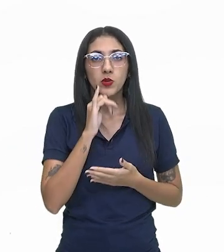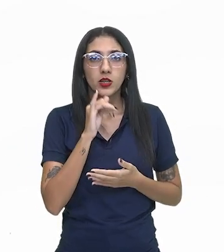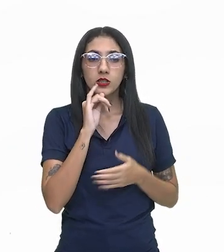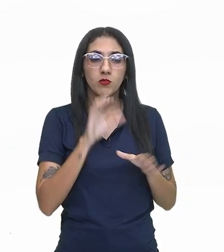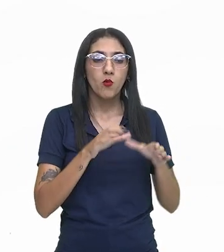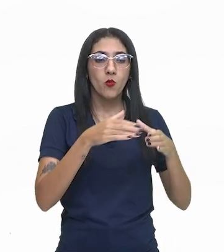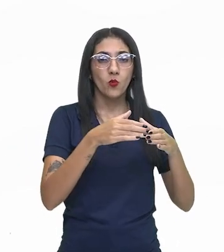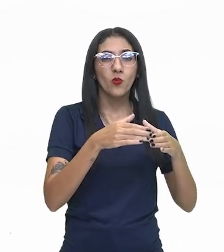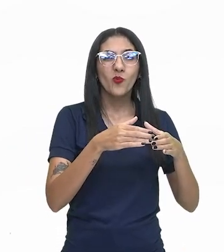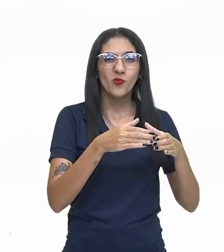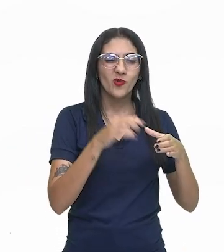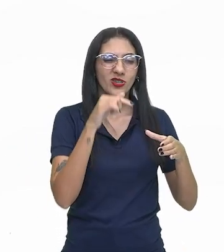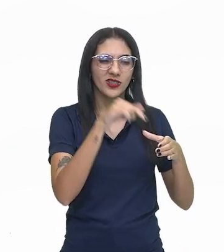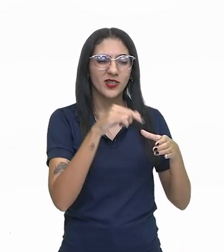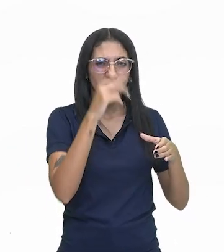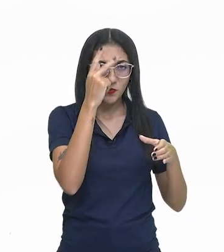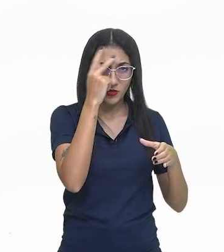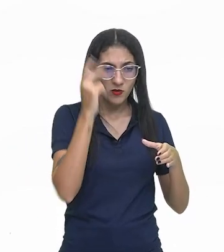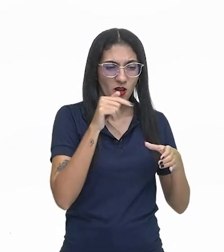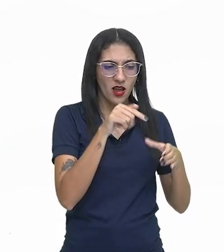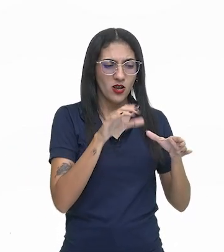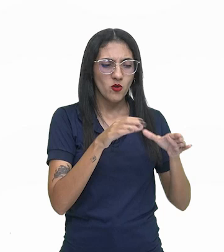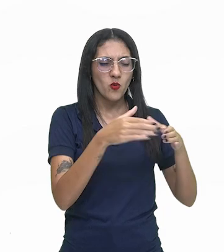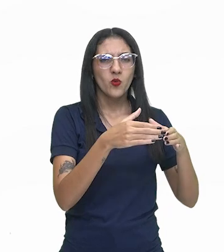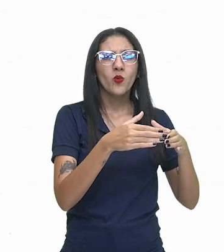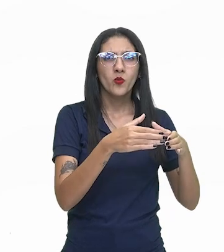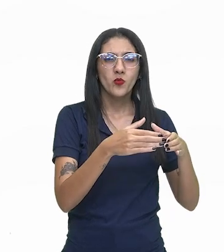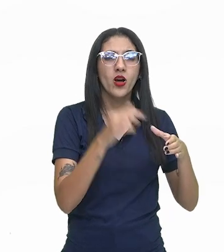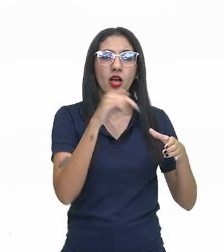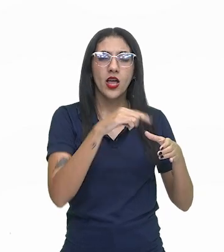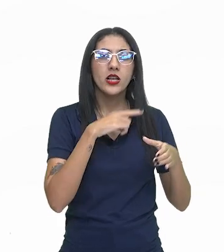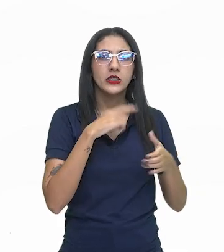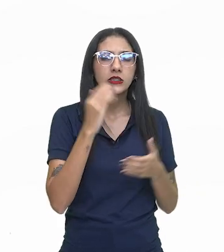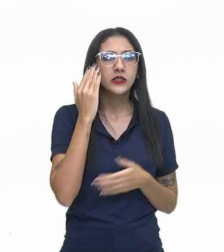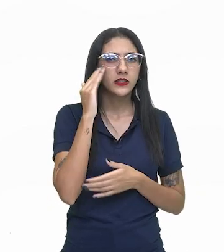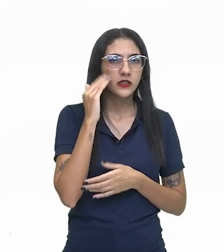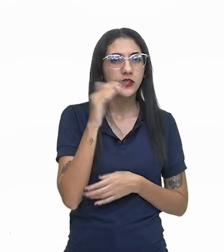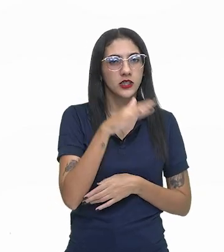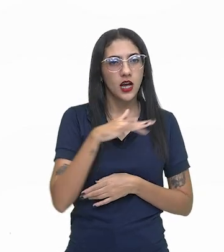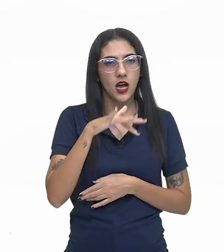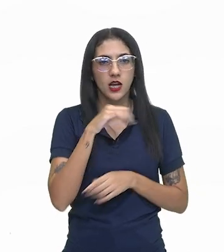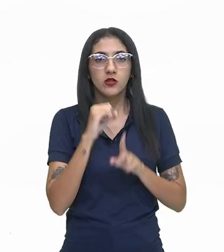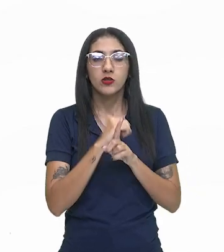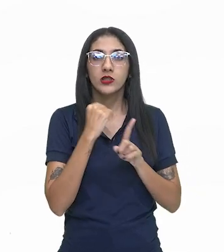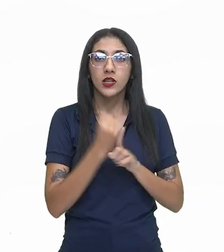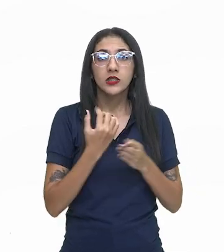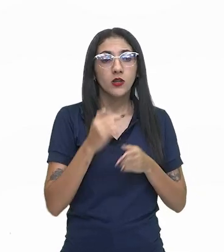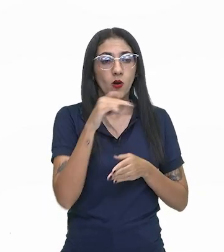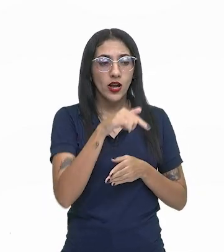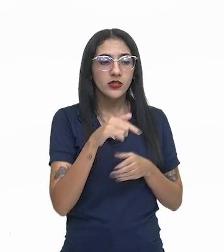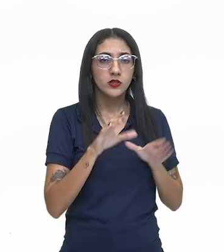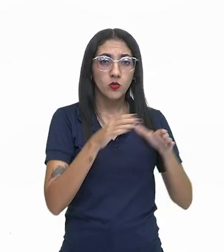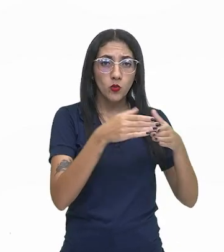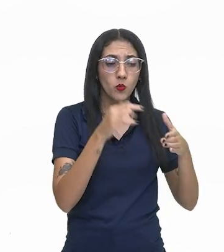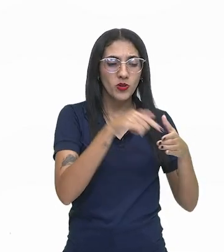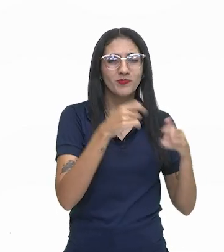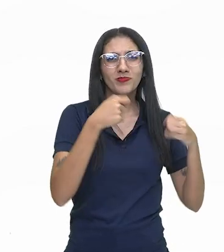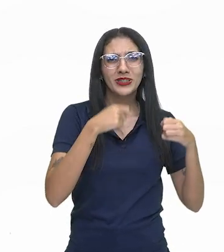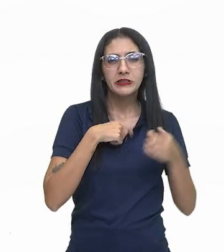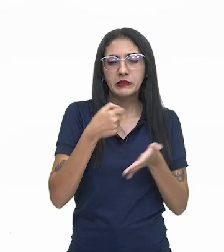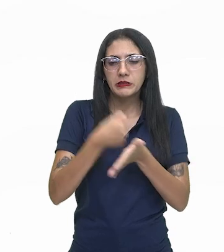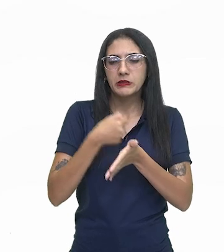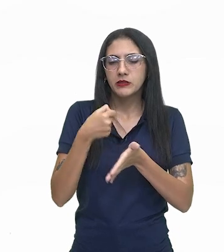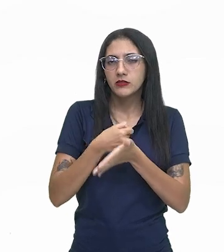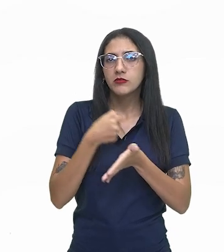pessoas, né, está aquém dos direitos, e então essas pessoas vão lutar pelo seu reconhecimento